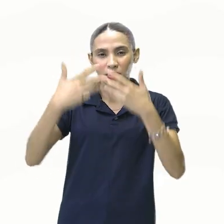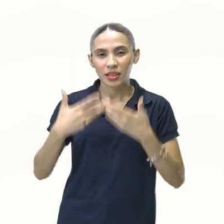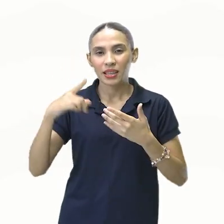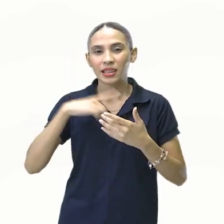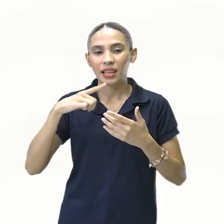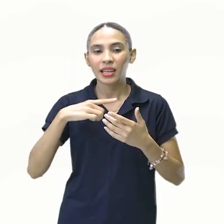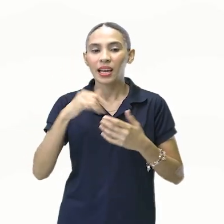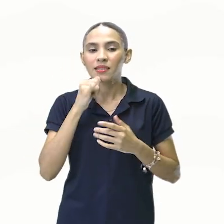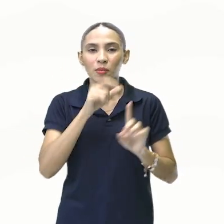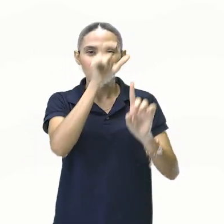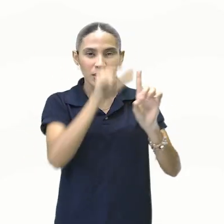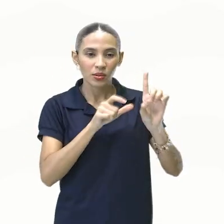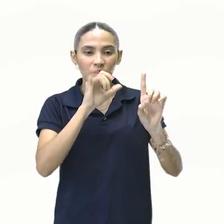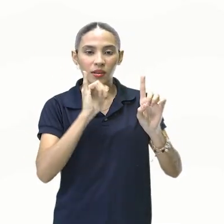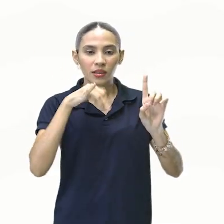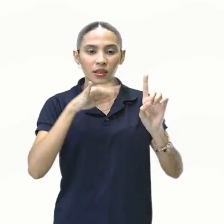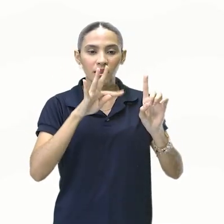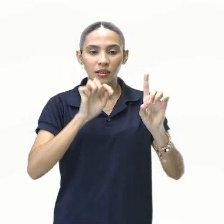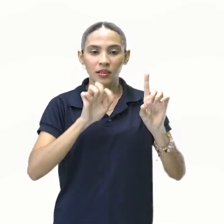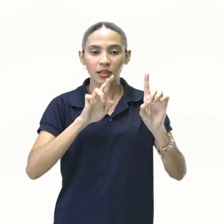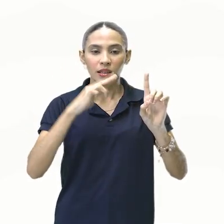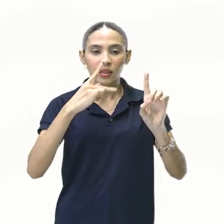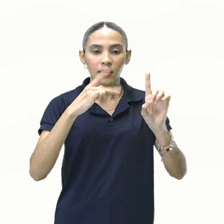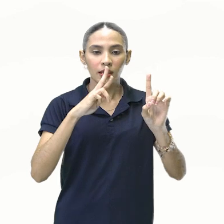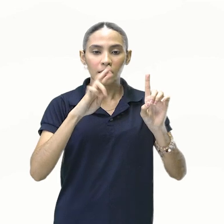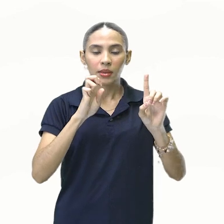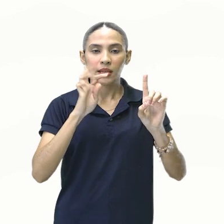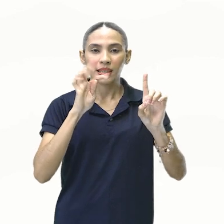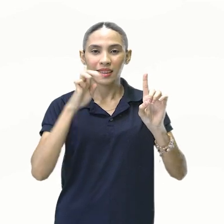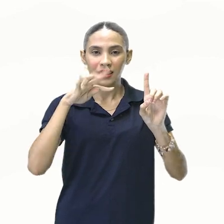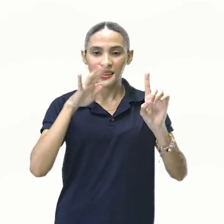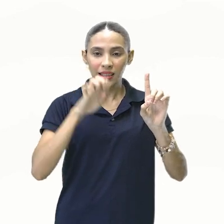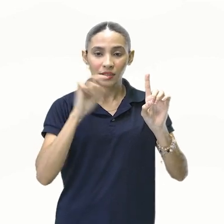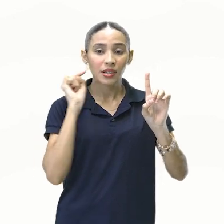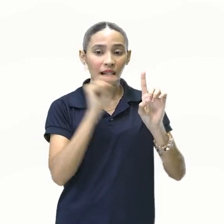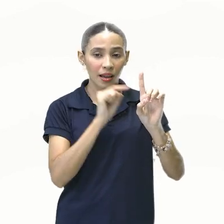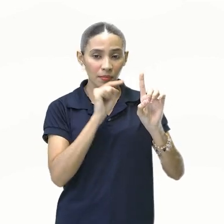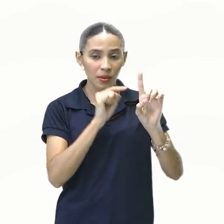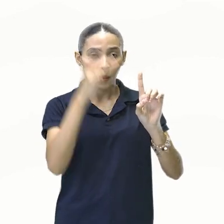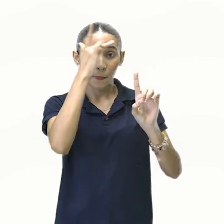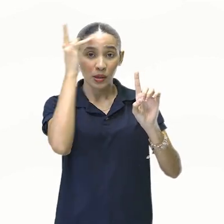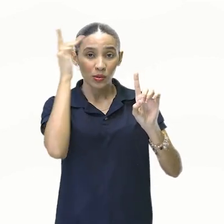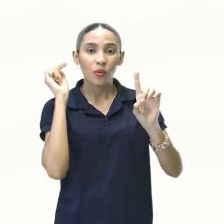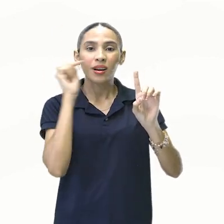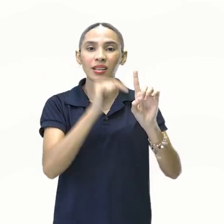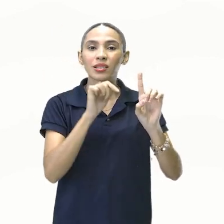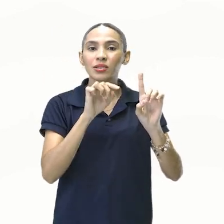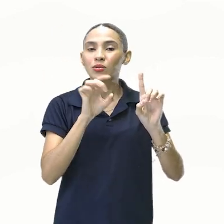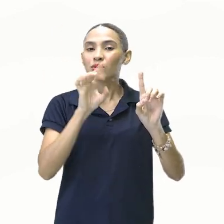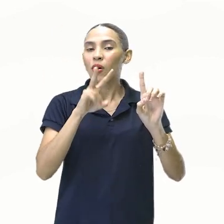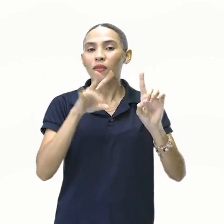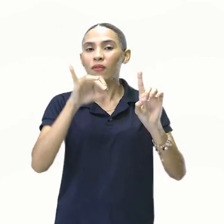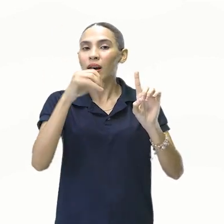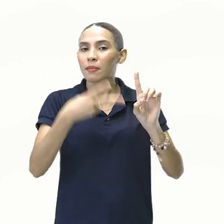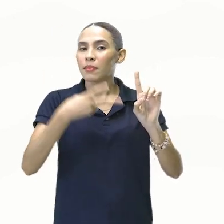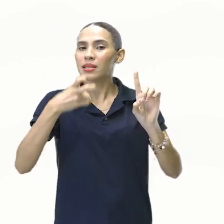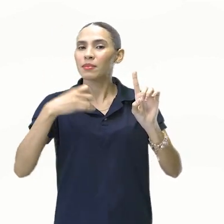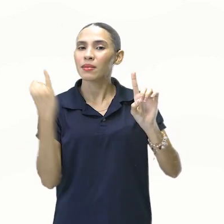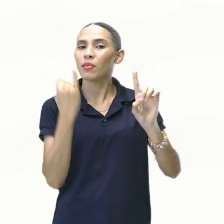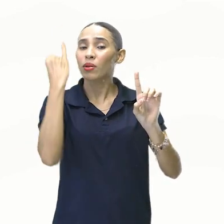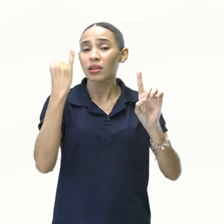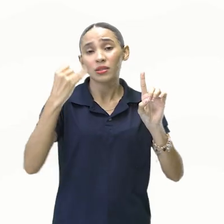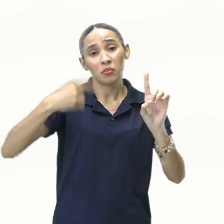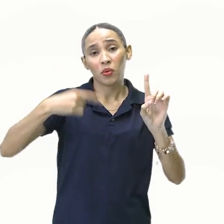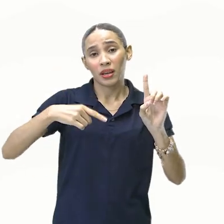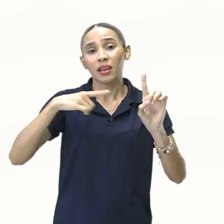do interpretante? Aqui é a pessoa. Essa pessoa, ela só vai achar algo importante